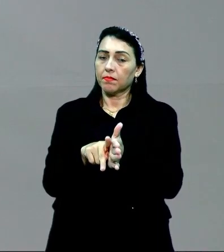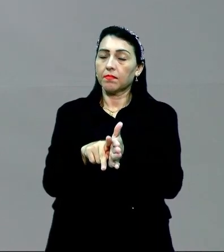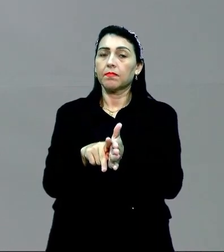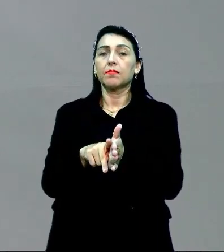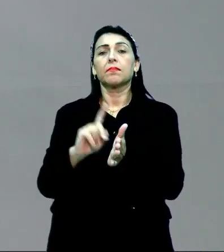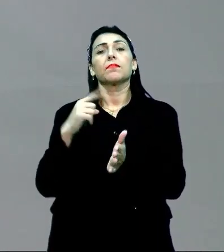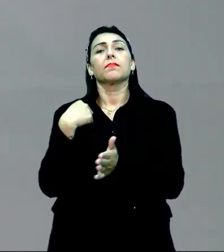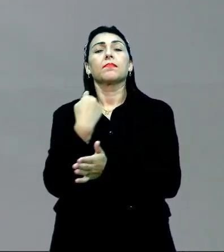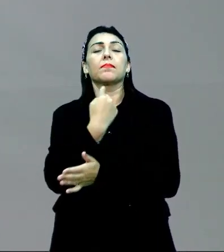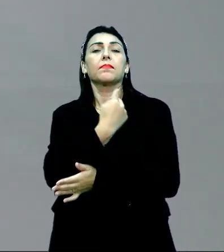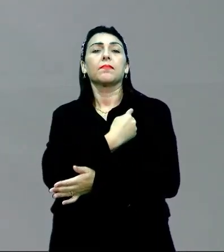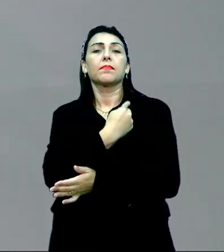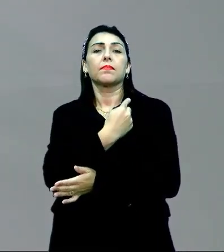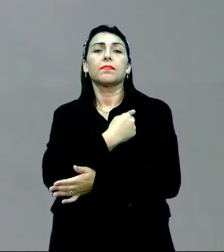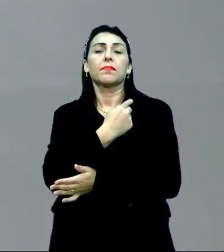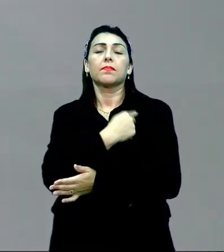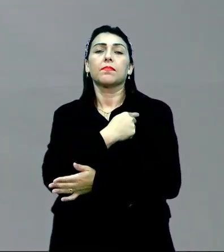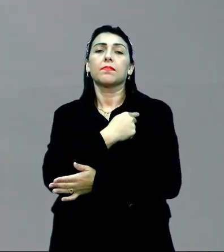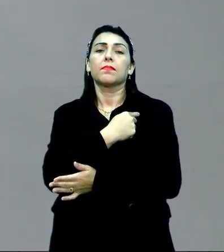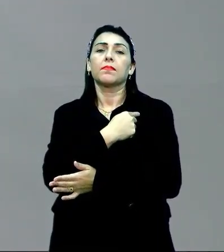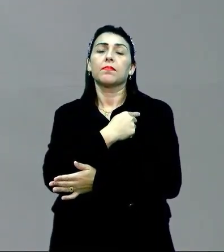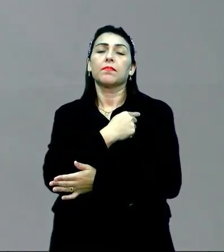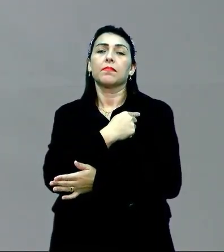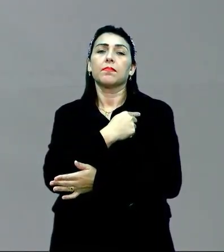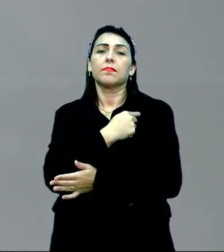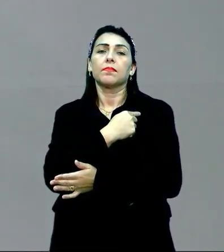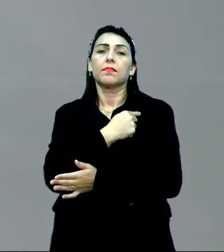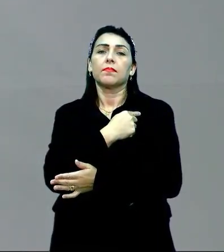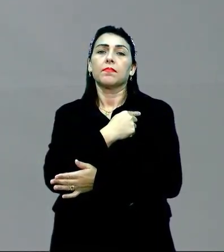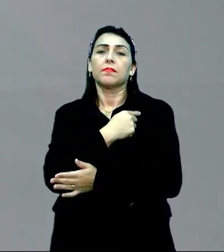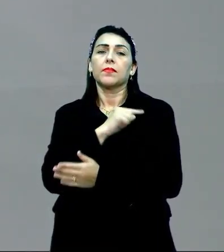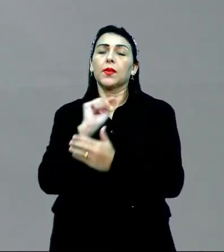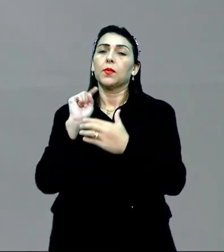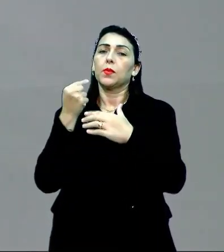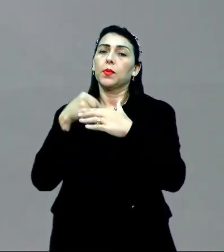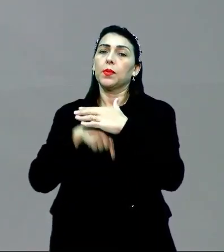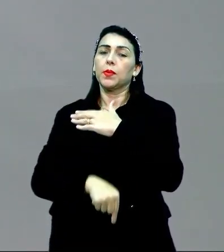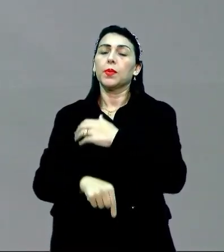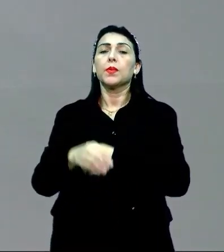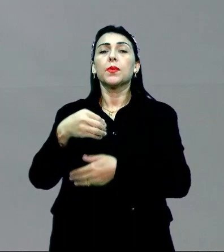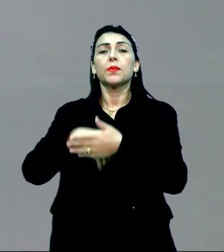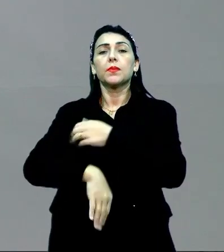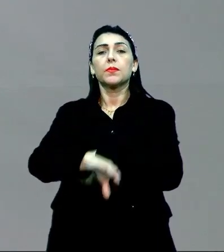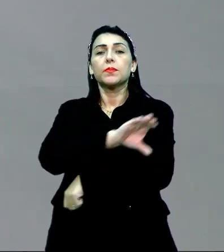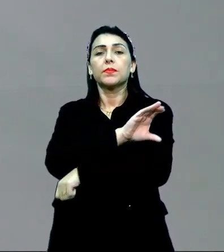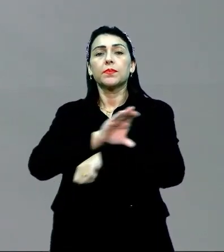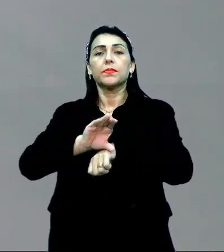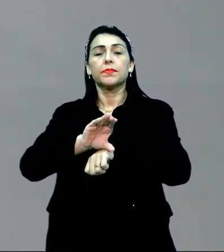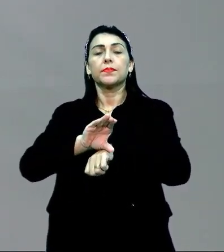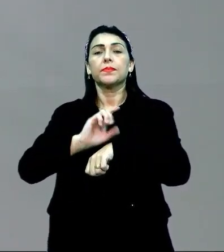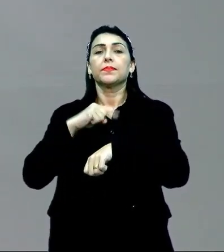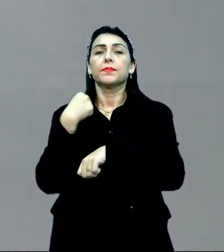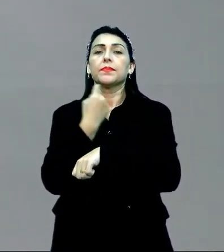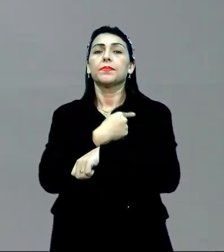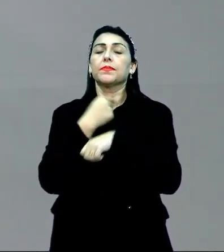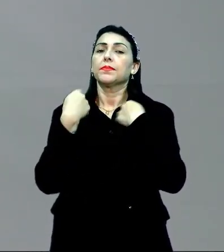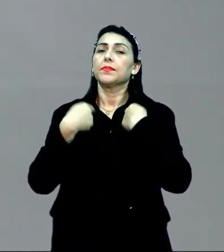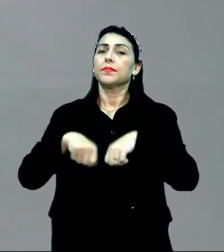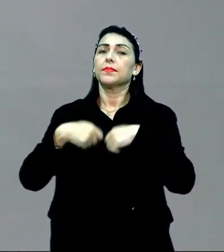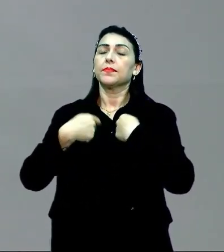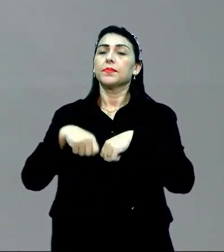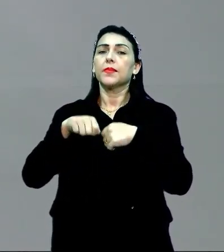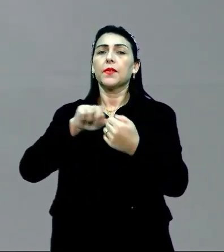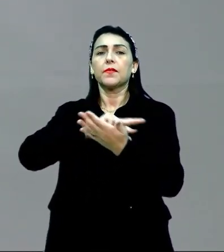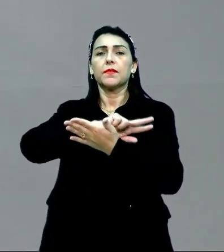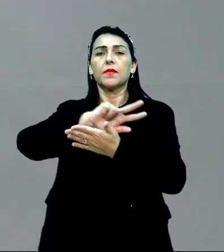para gente emergir ser penetrar dentro dessas culturas né a gente são necessárias